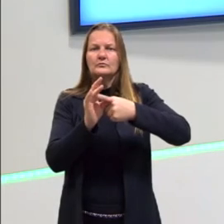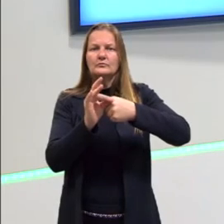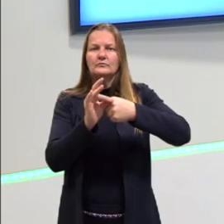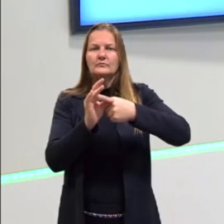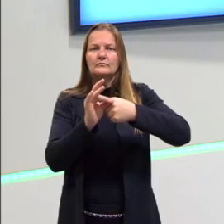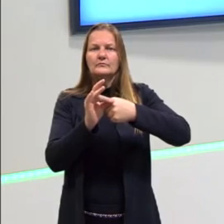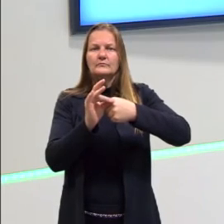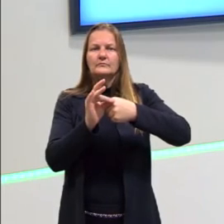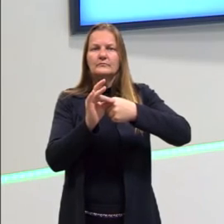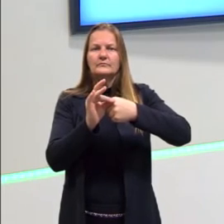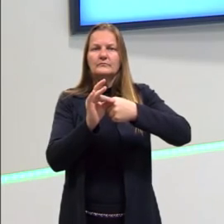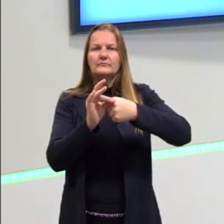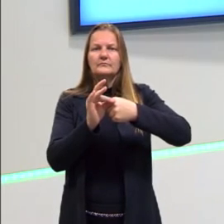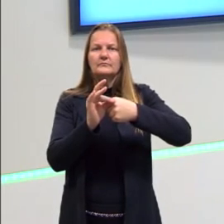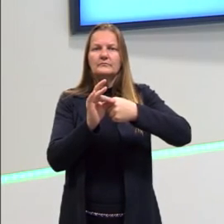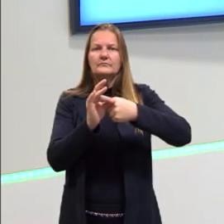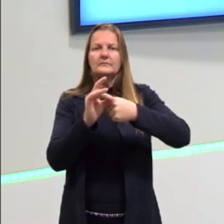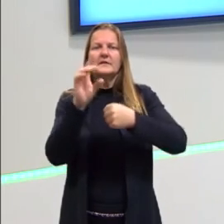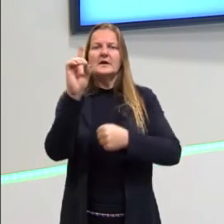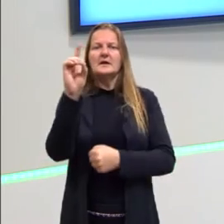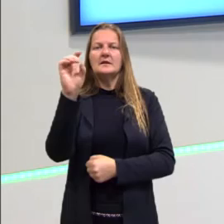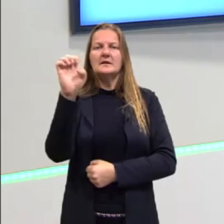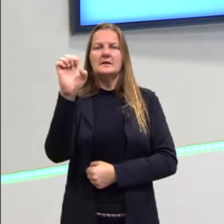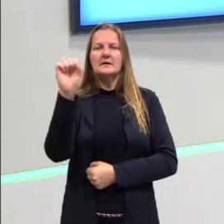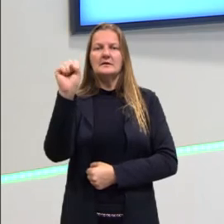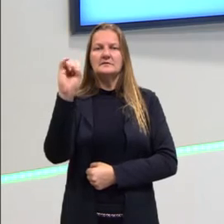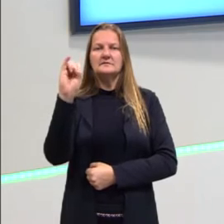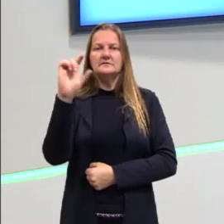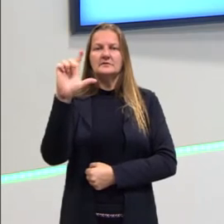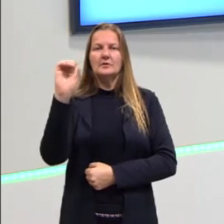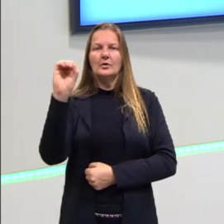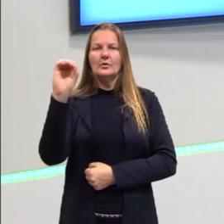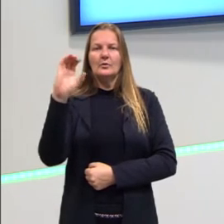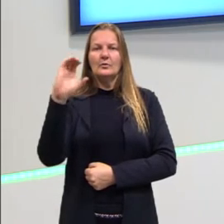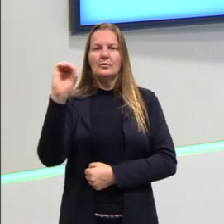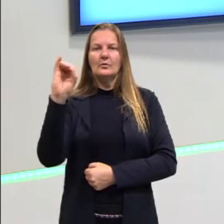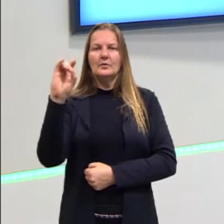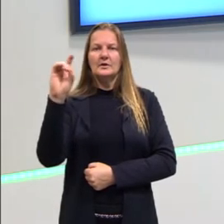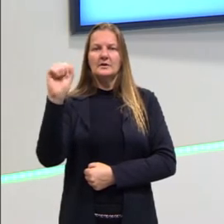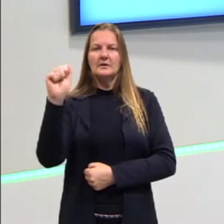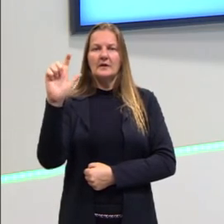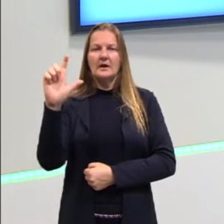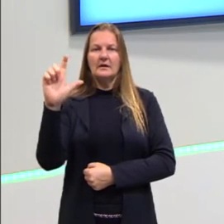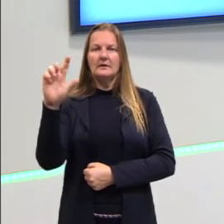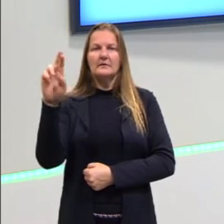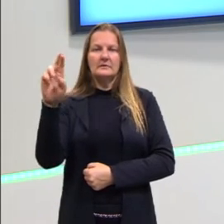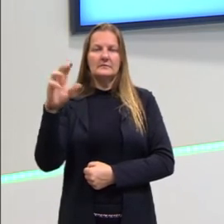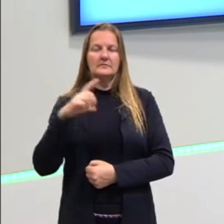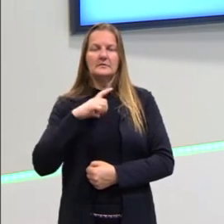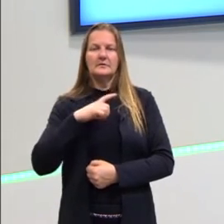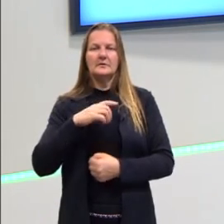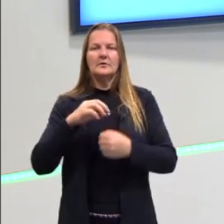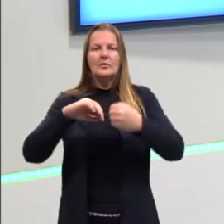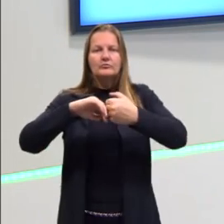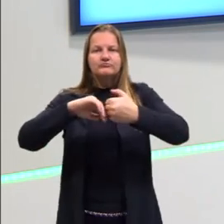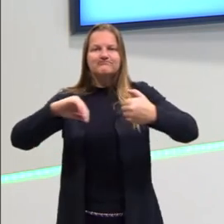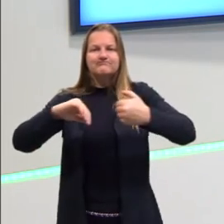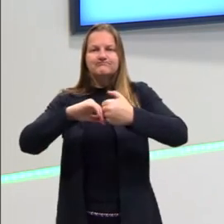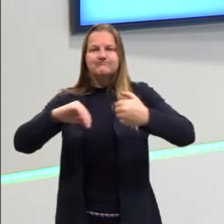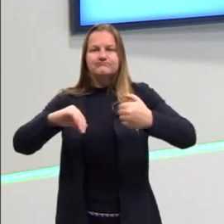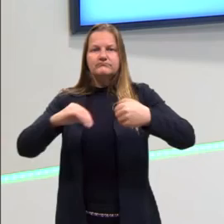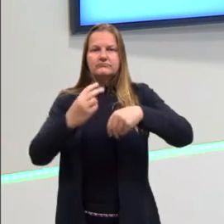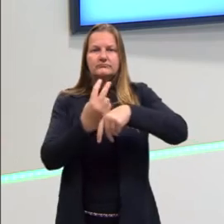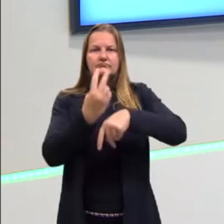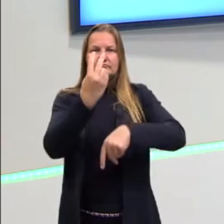se dizer-lhe que cuidar desde ele cuidar elas vão ficar tristes e elas vão